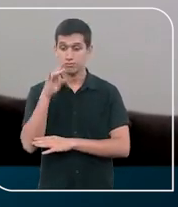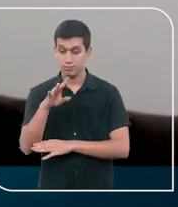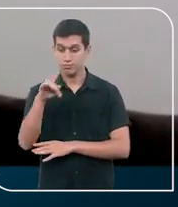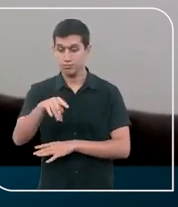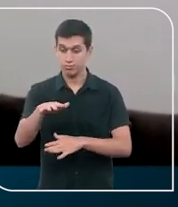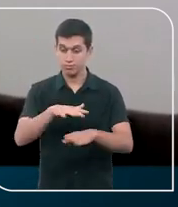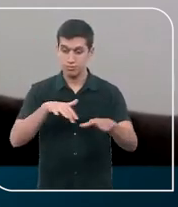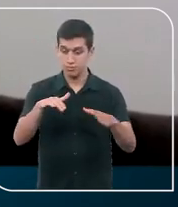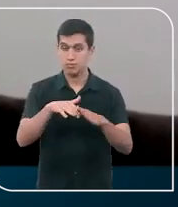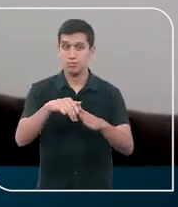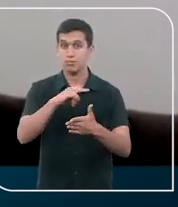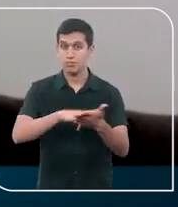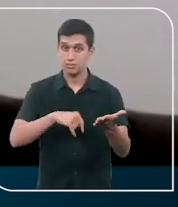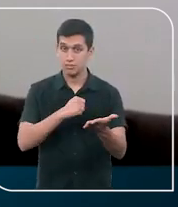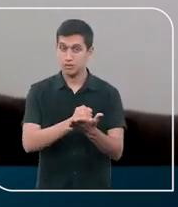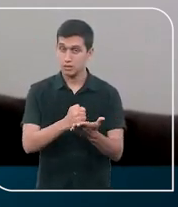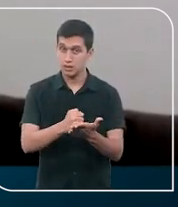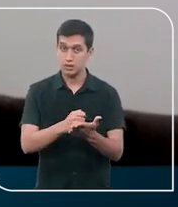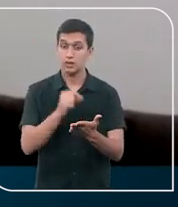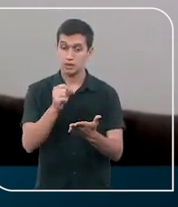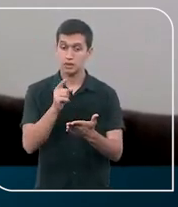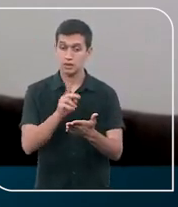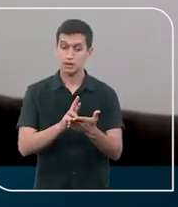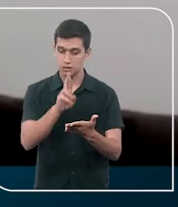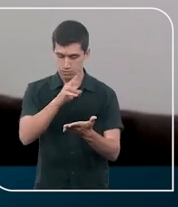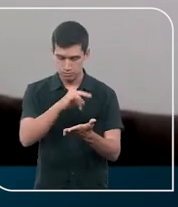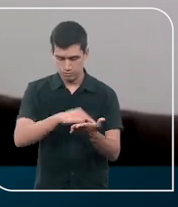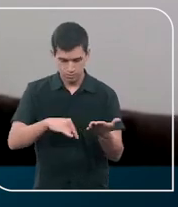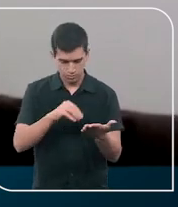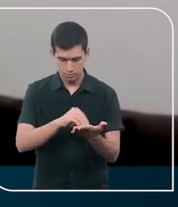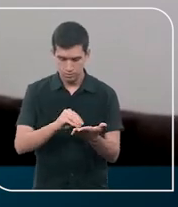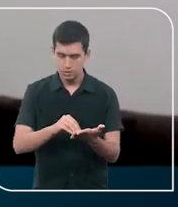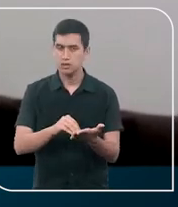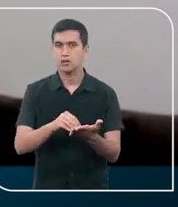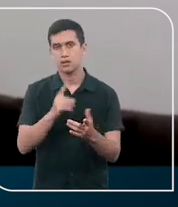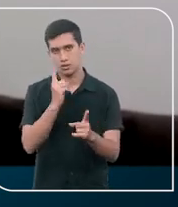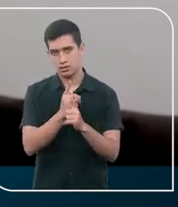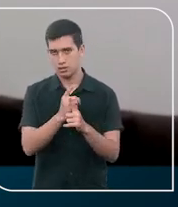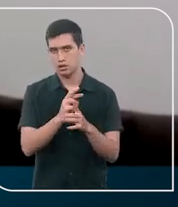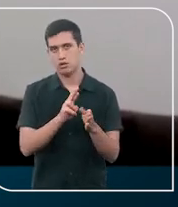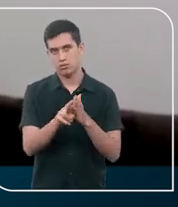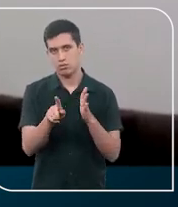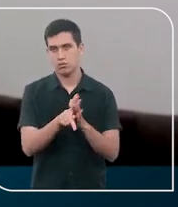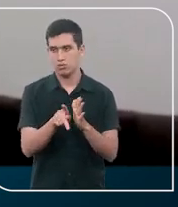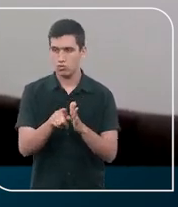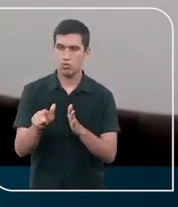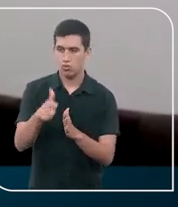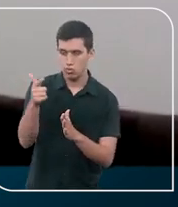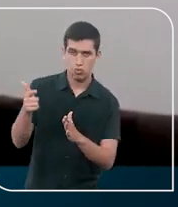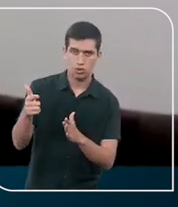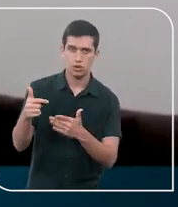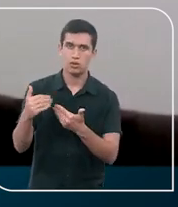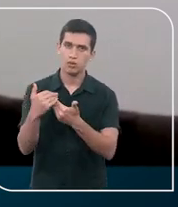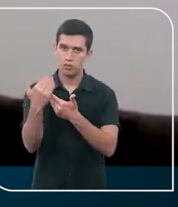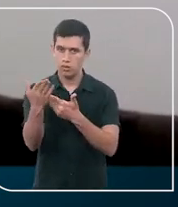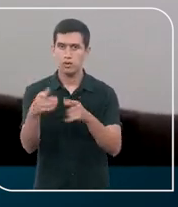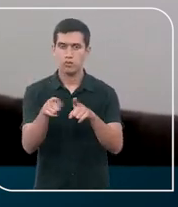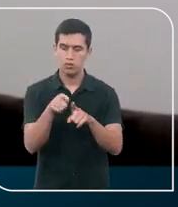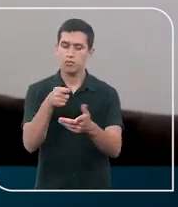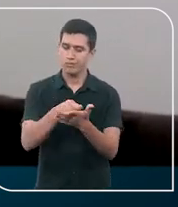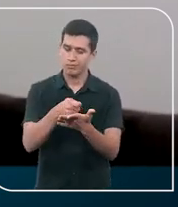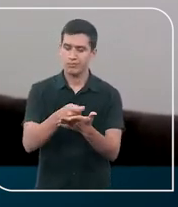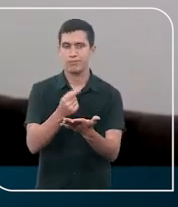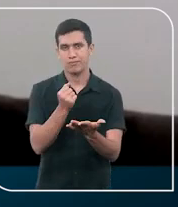quem está ali na matrícula do imóvel, que em regra responde sim perante terceiros e com essa obrigação de pagar. Mas nós